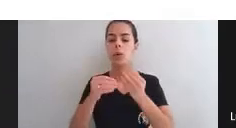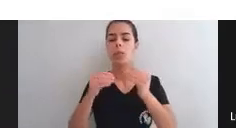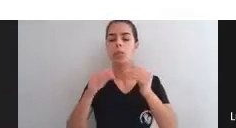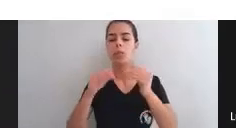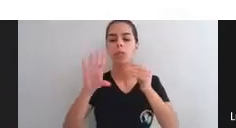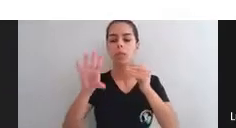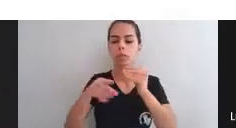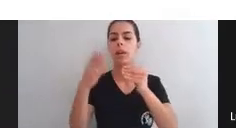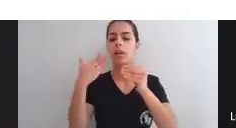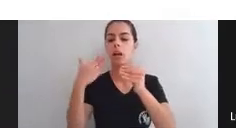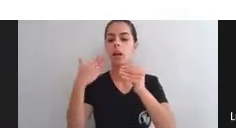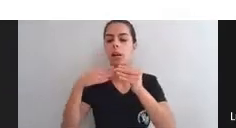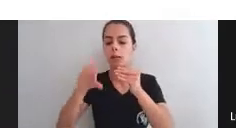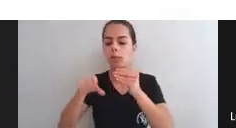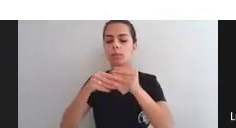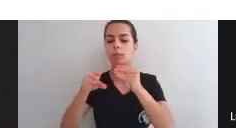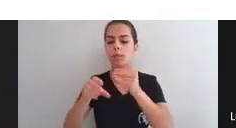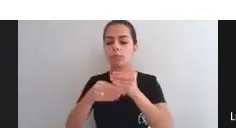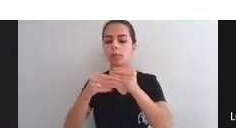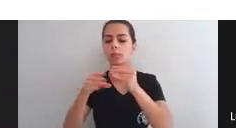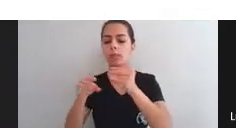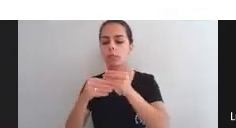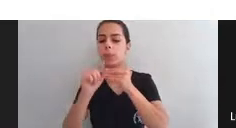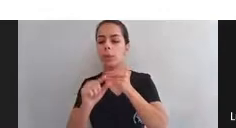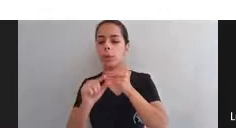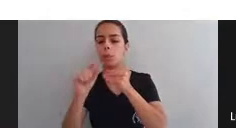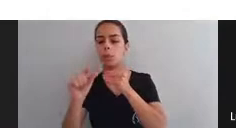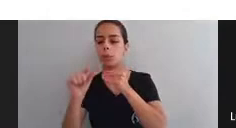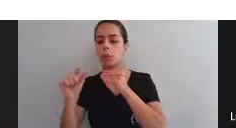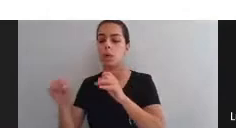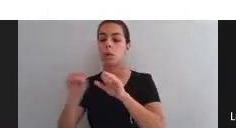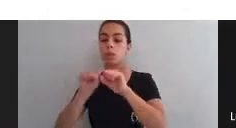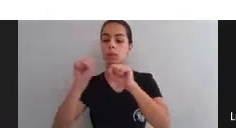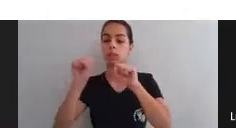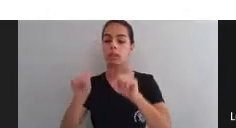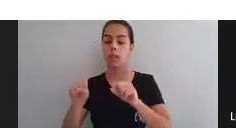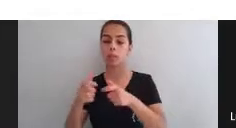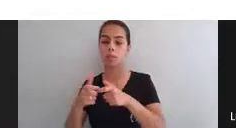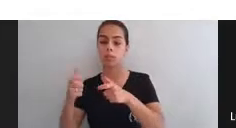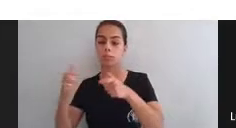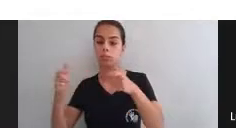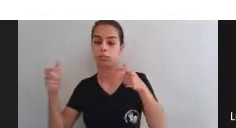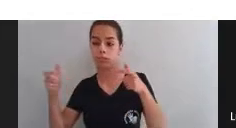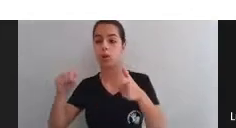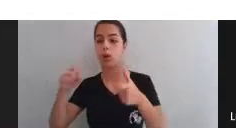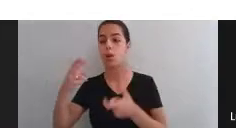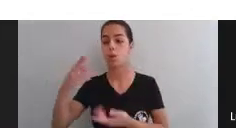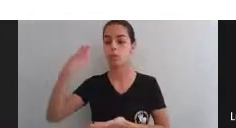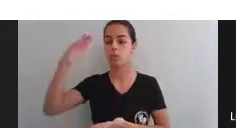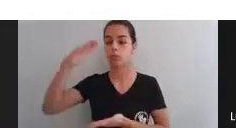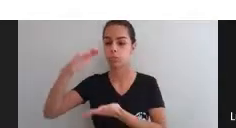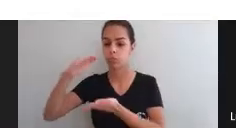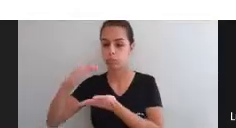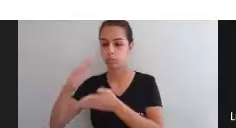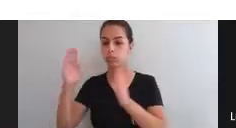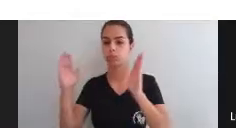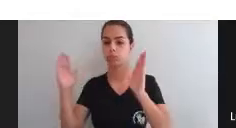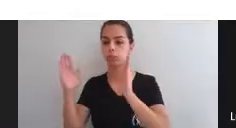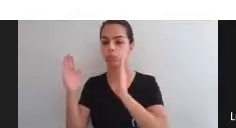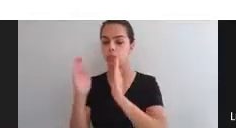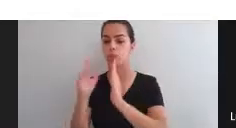gente deixa o sistema se expandir ou se comprimir adiabaticamente aos poucos também.